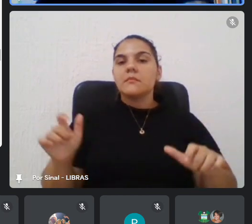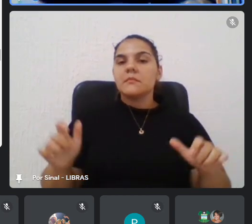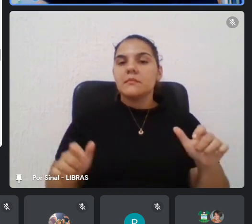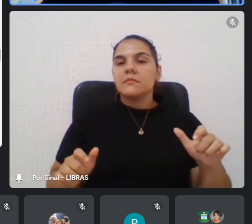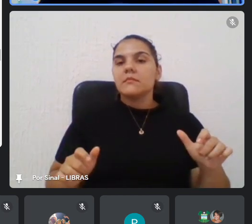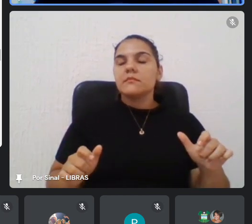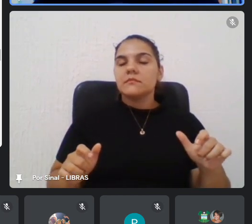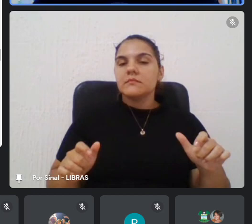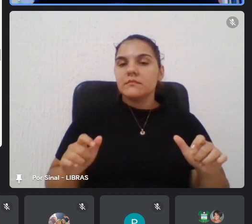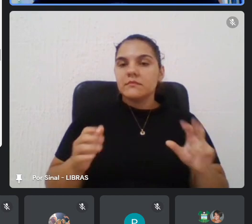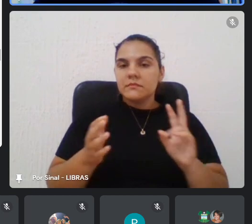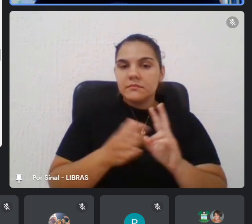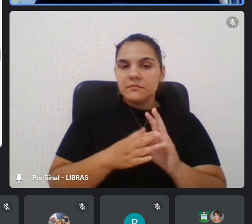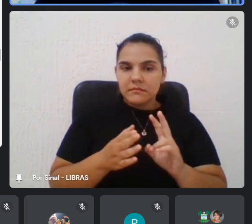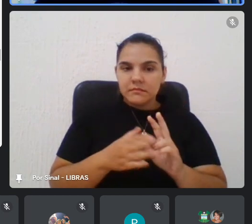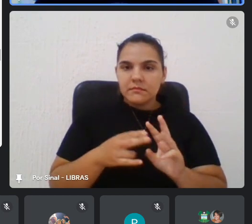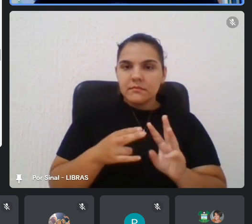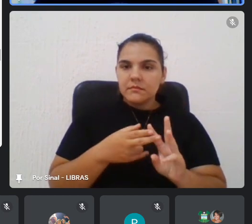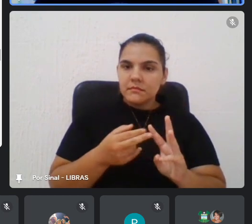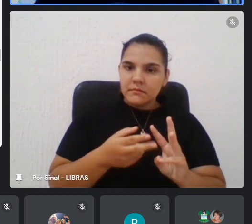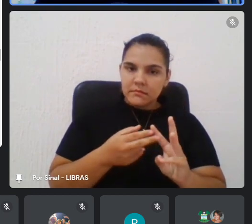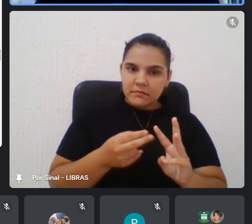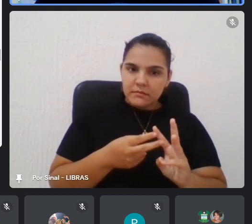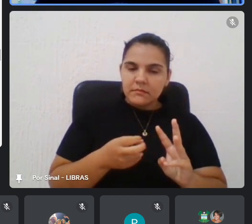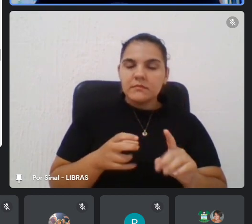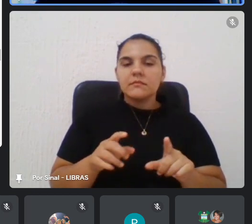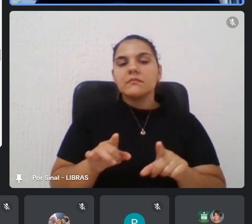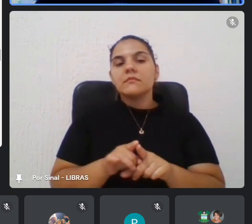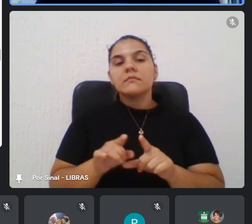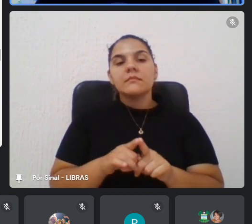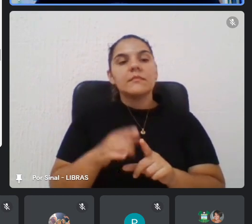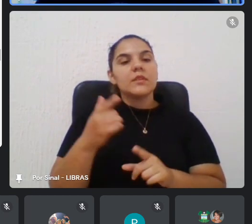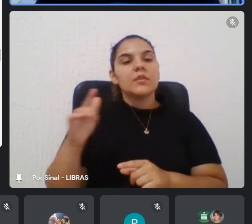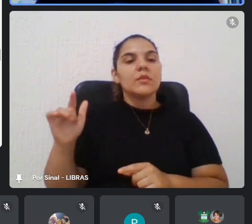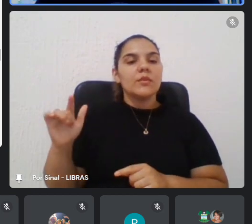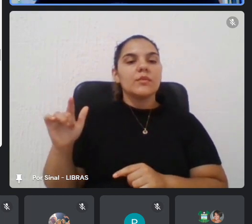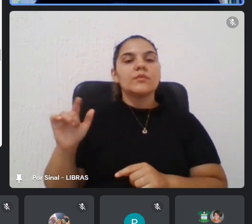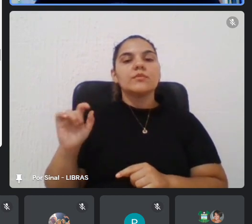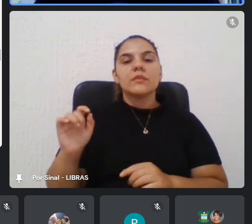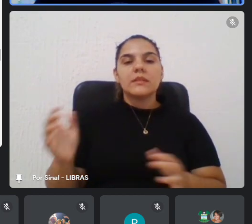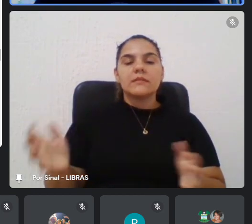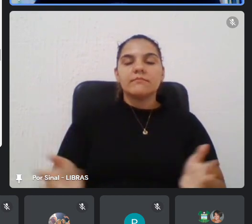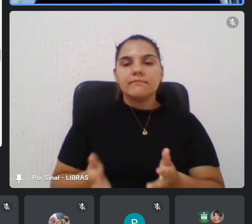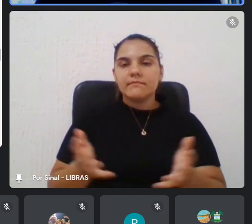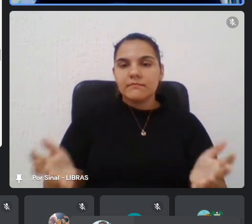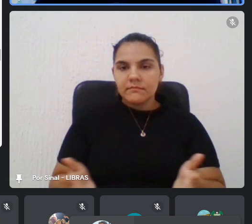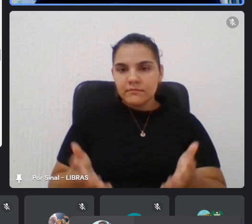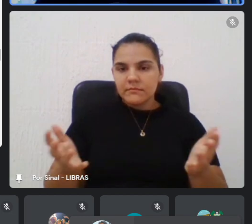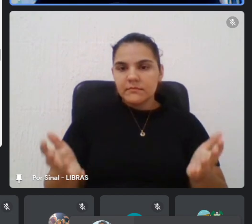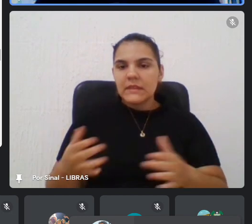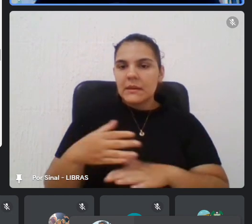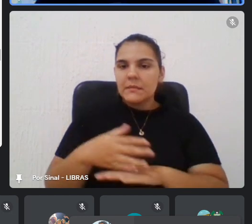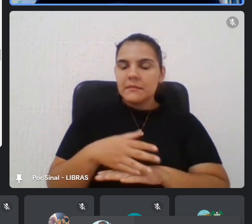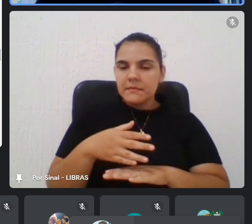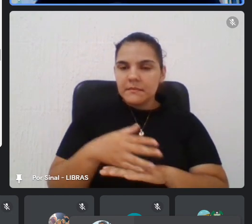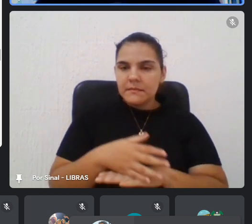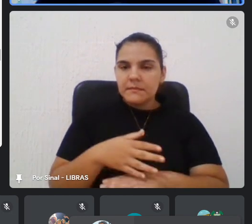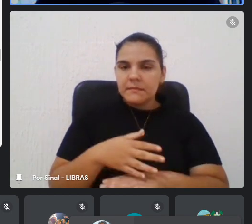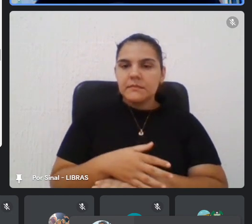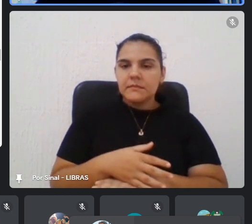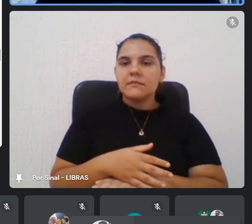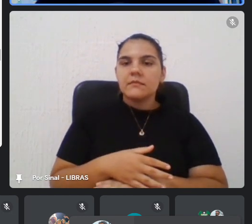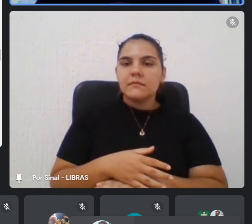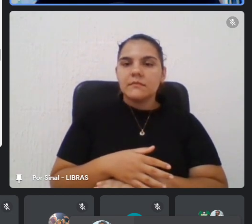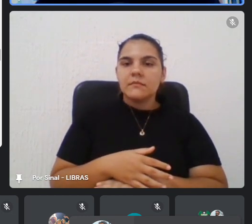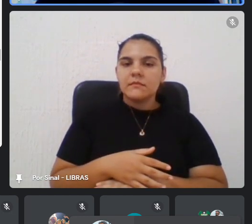traz alguns outros mecanismos de estímulo à participação de povos